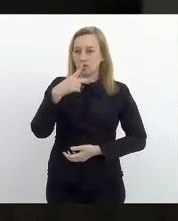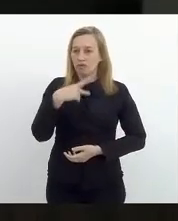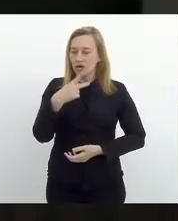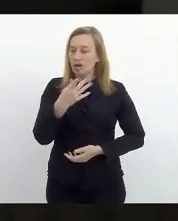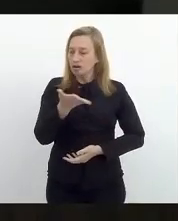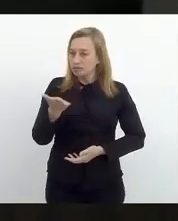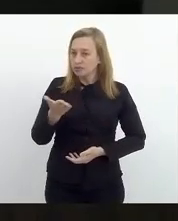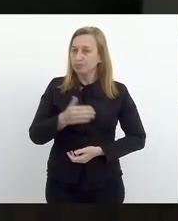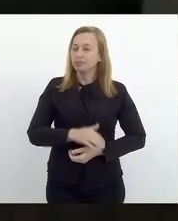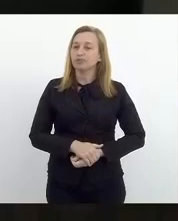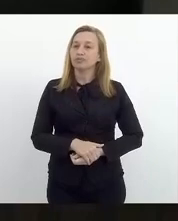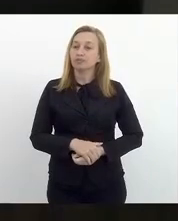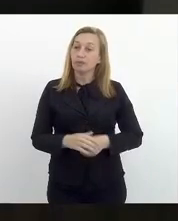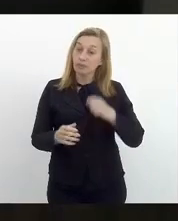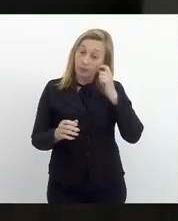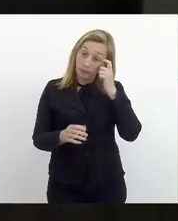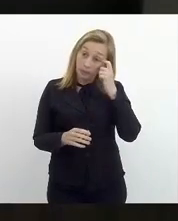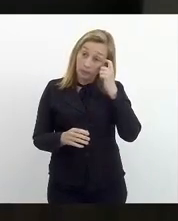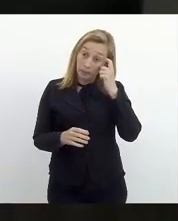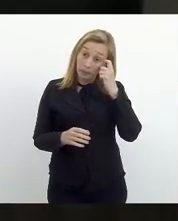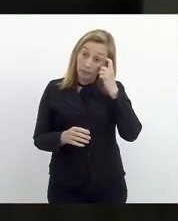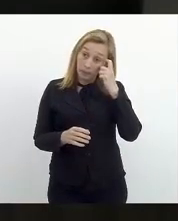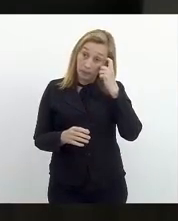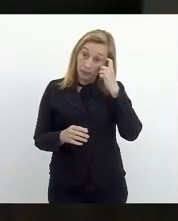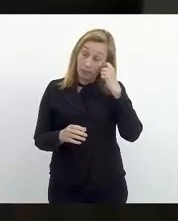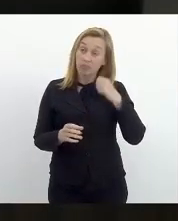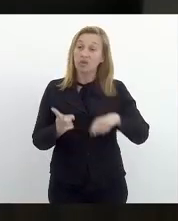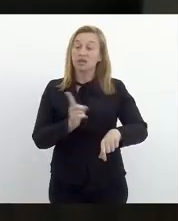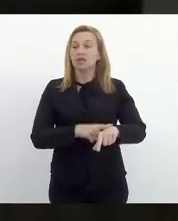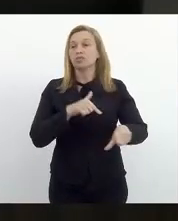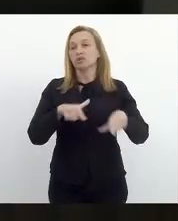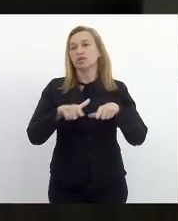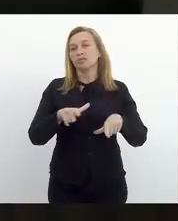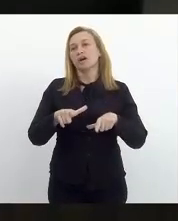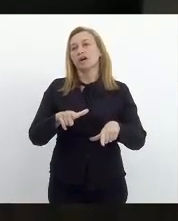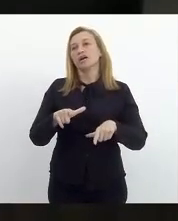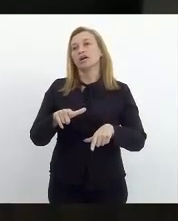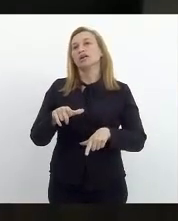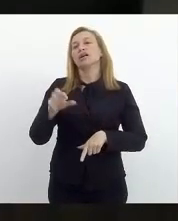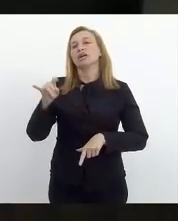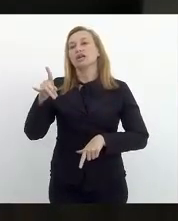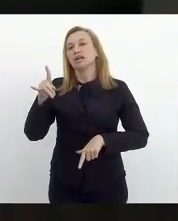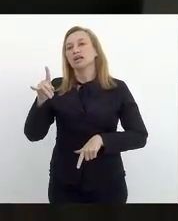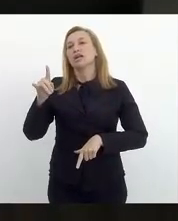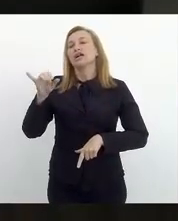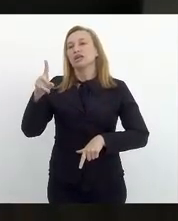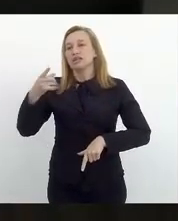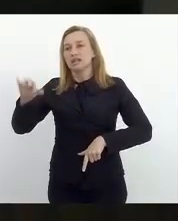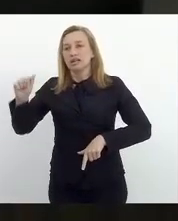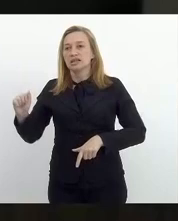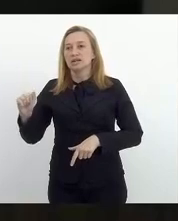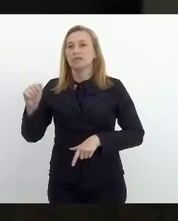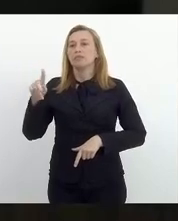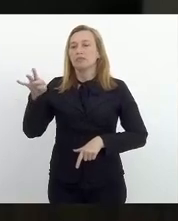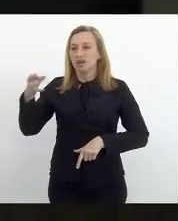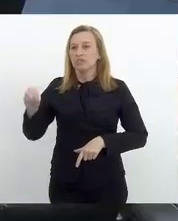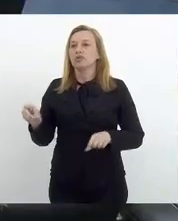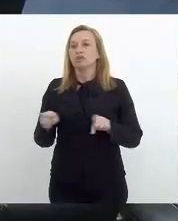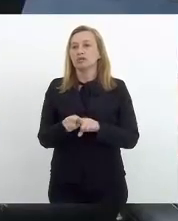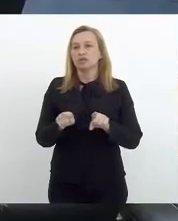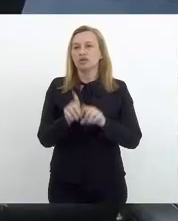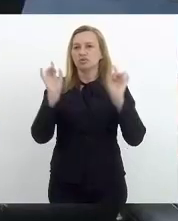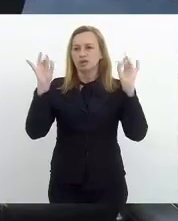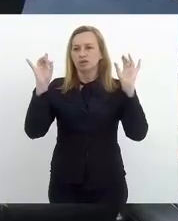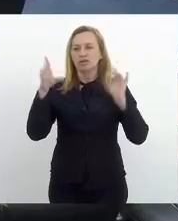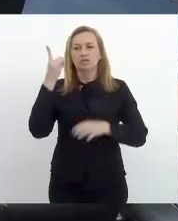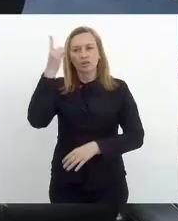sobre o questão do adicional de tempo de serviço licença-prêmio e licença especial Deputado Flávio serafini